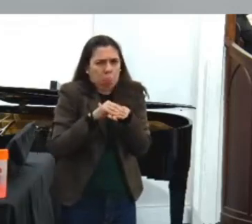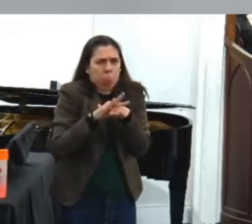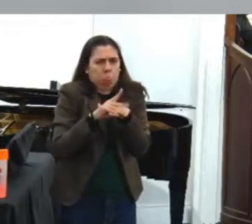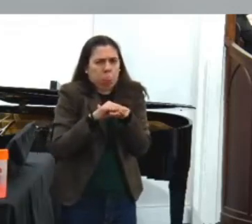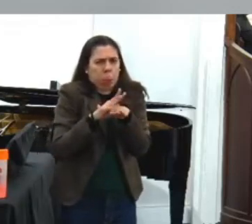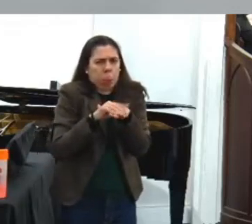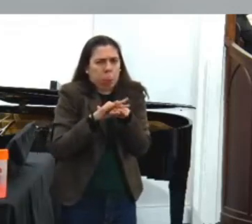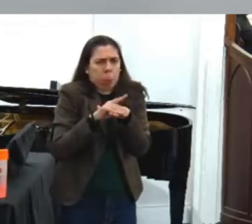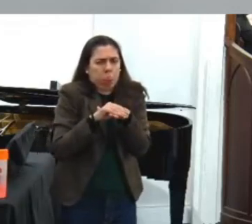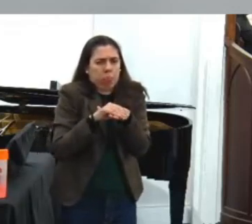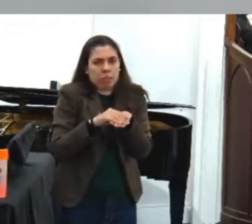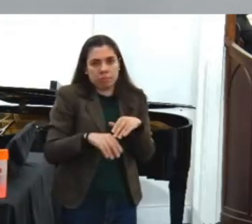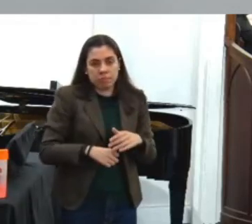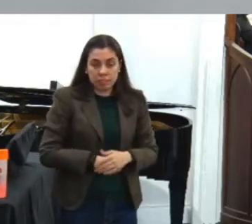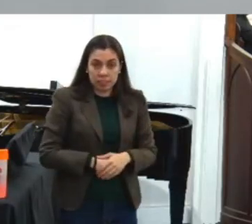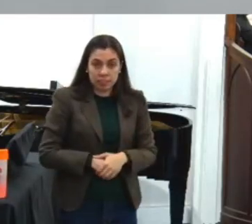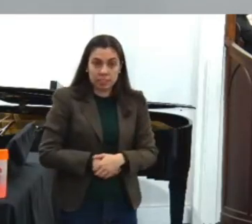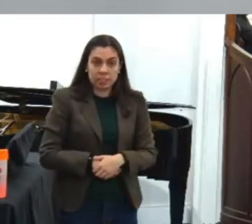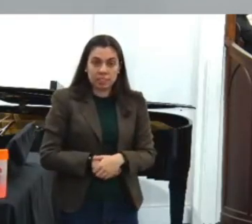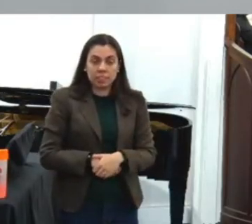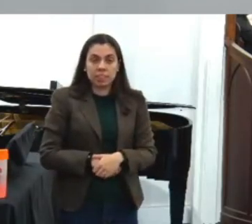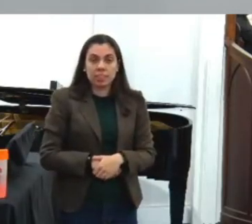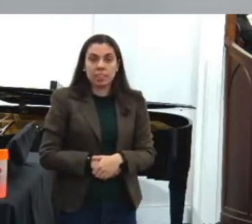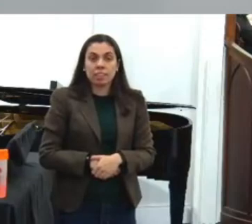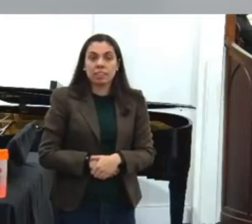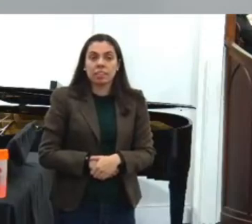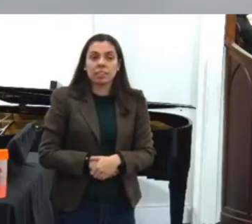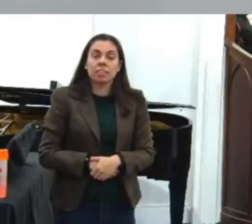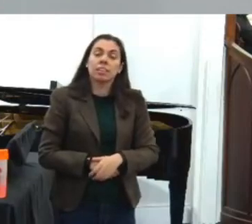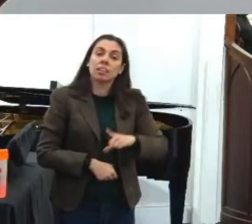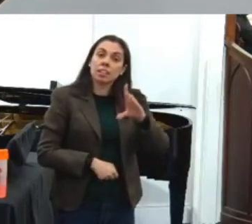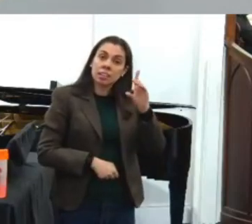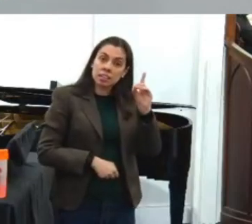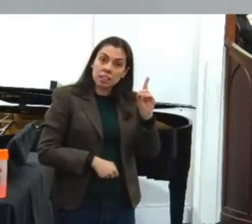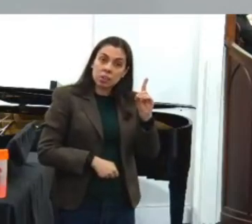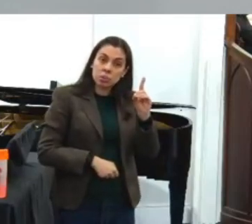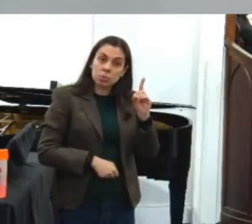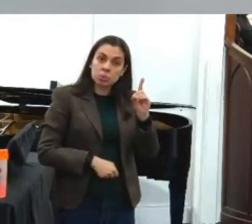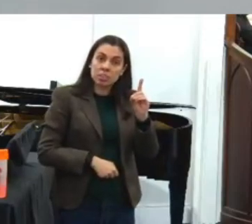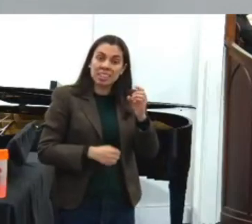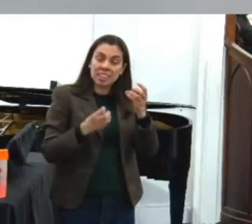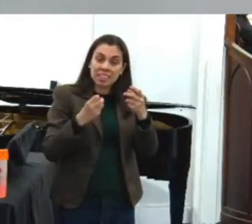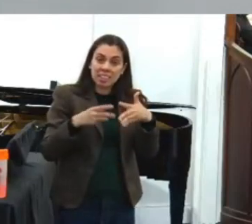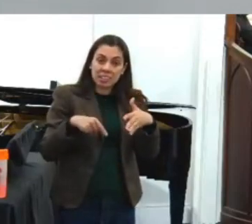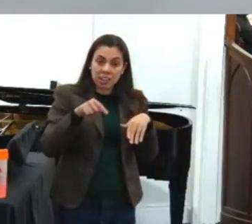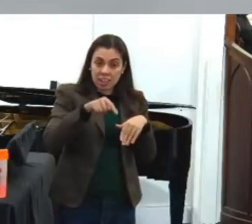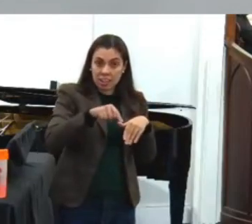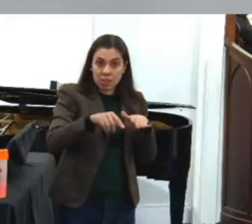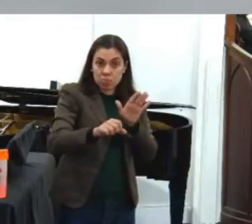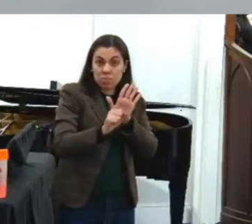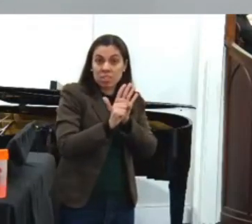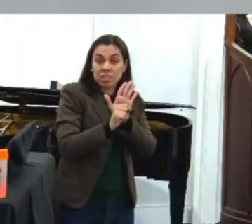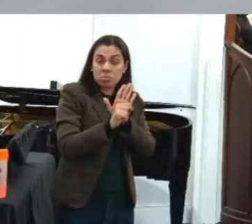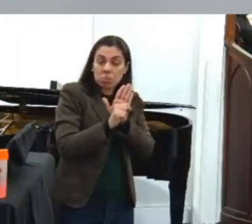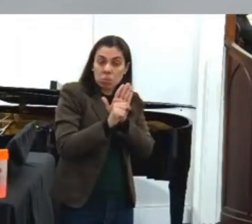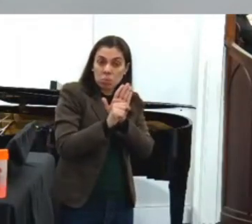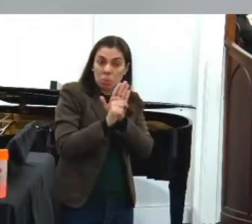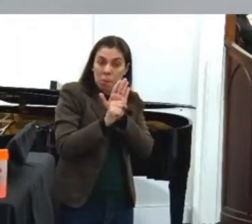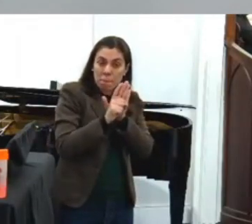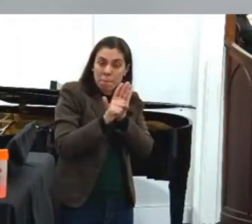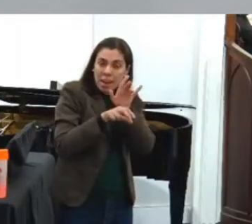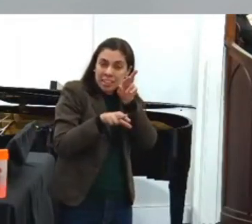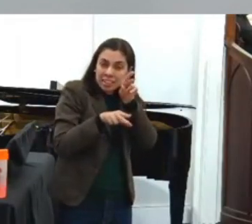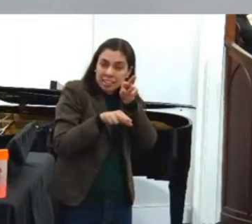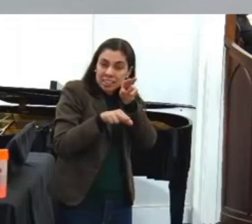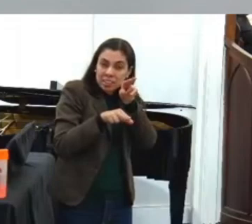Para revelar a natureza ou o estado espiritual da igreja, de um Deus que